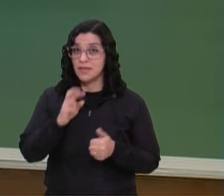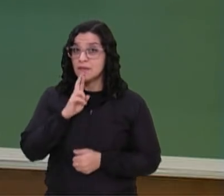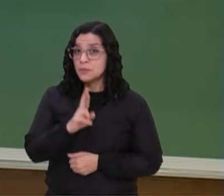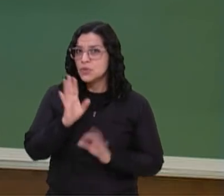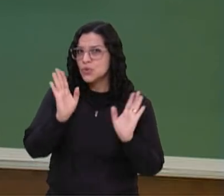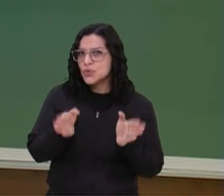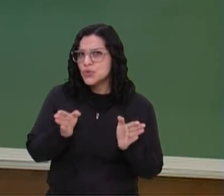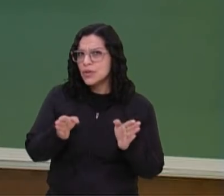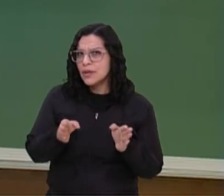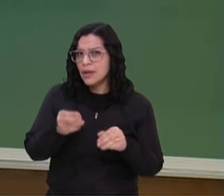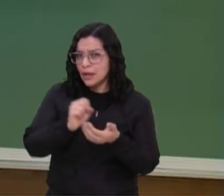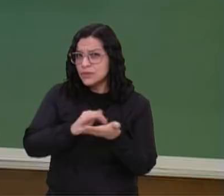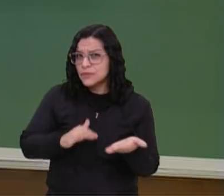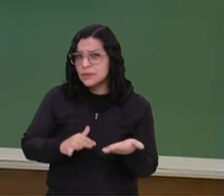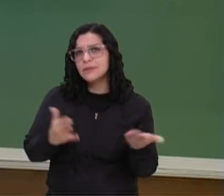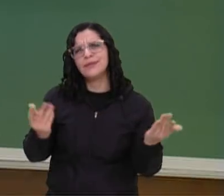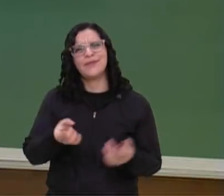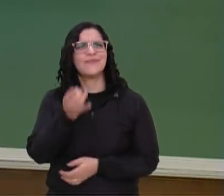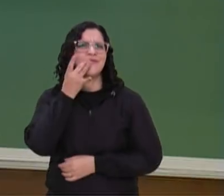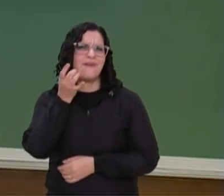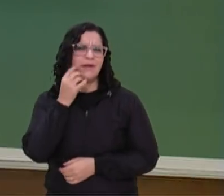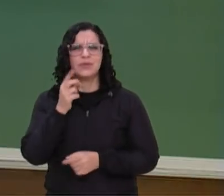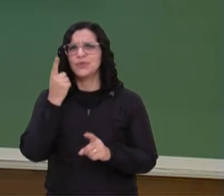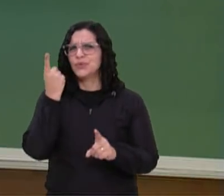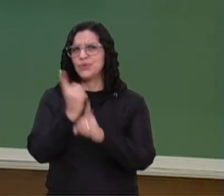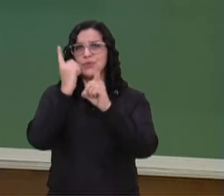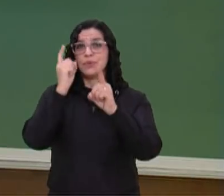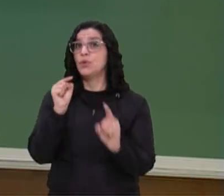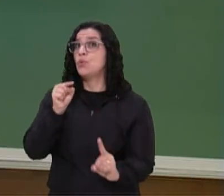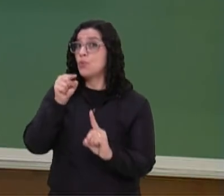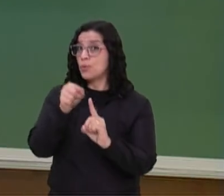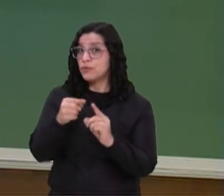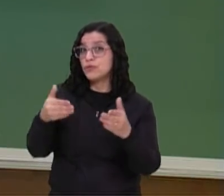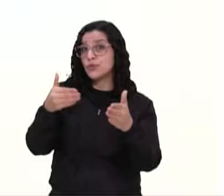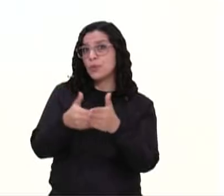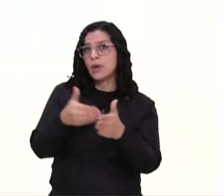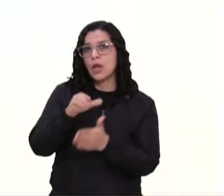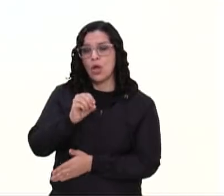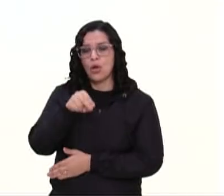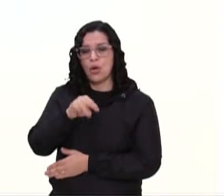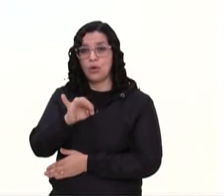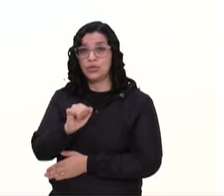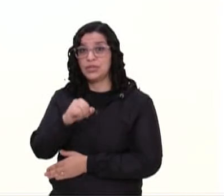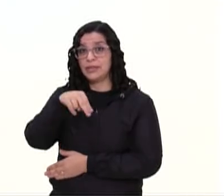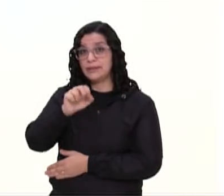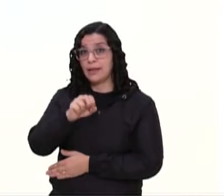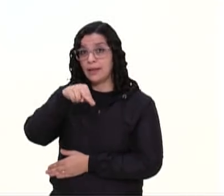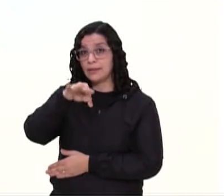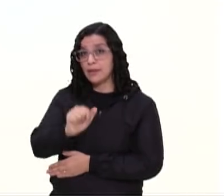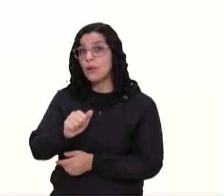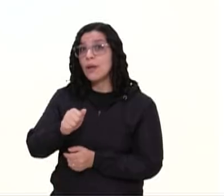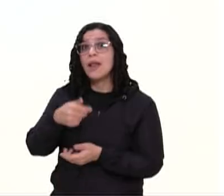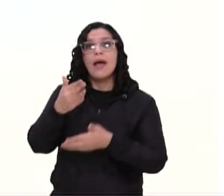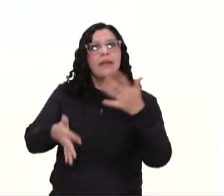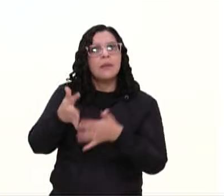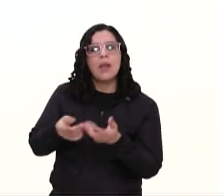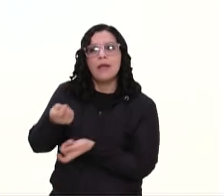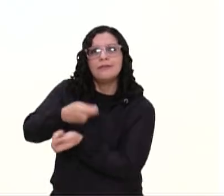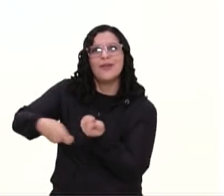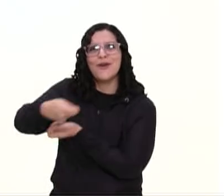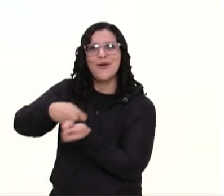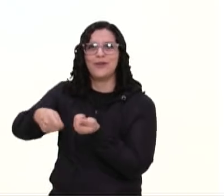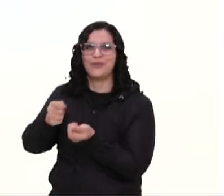responder esse exercício? Fica bem fácil ele. O objetivo do bloqueio continental era dificultar o comércio britânico, levando a Inglaterra à